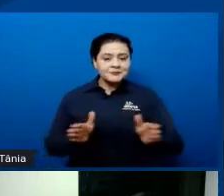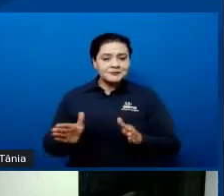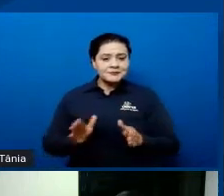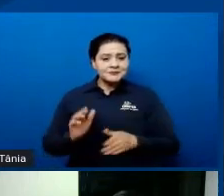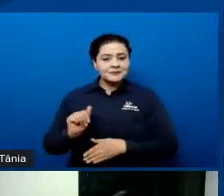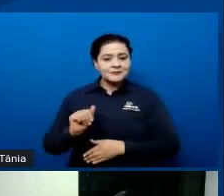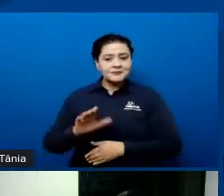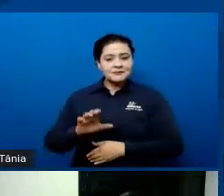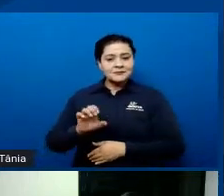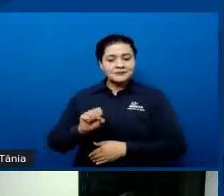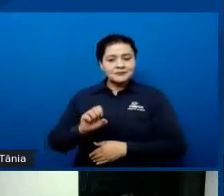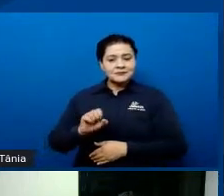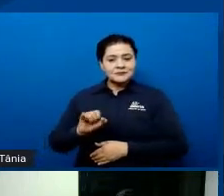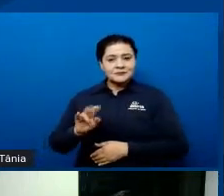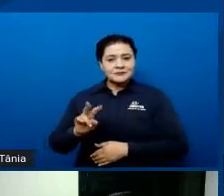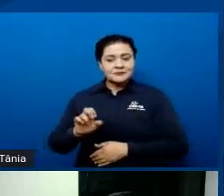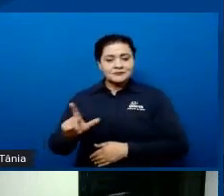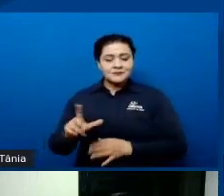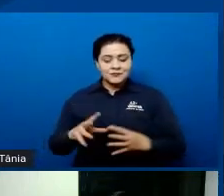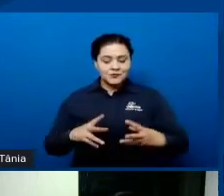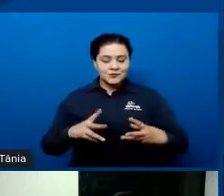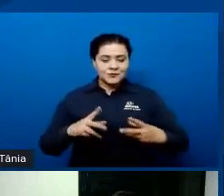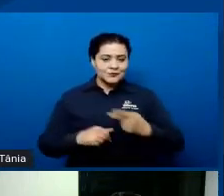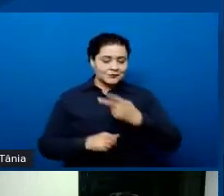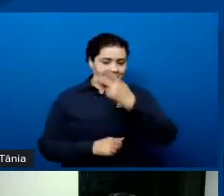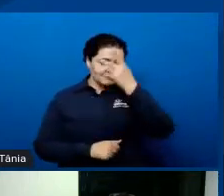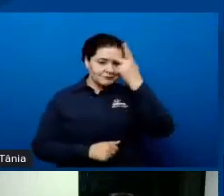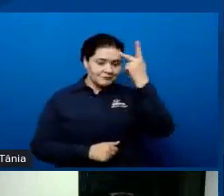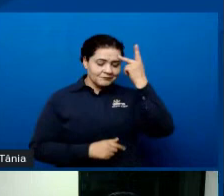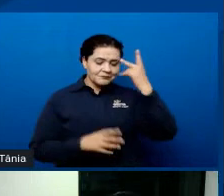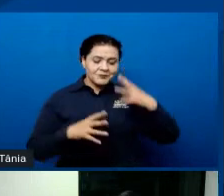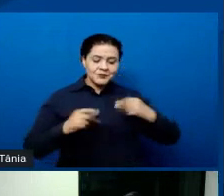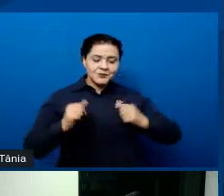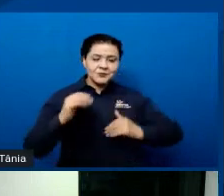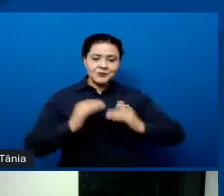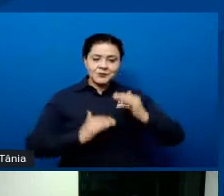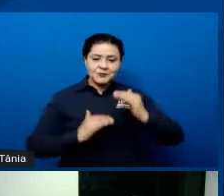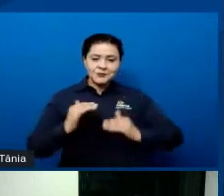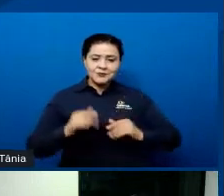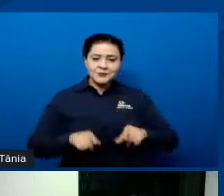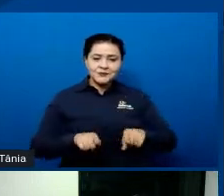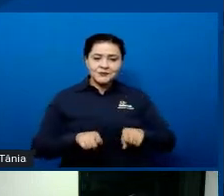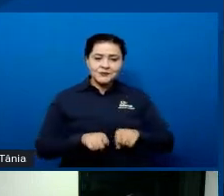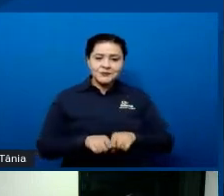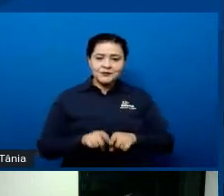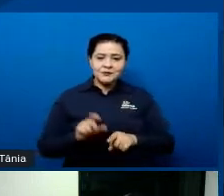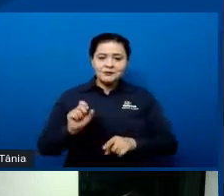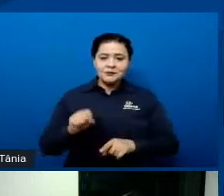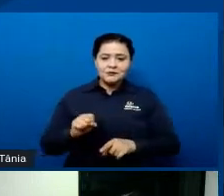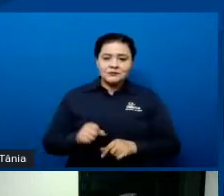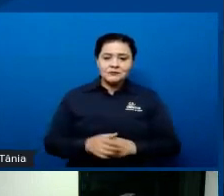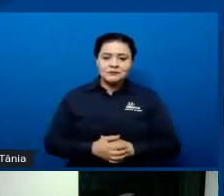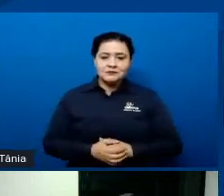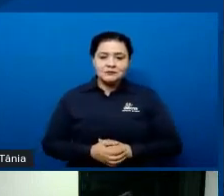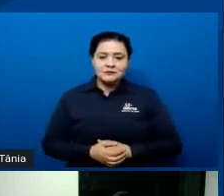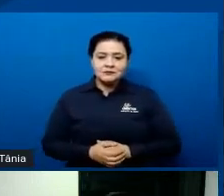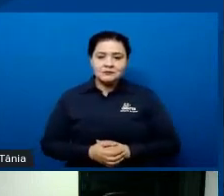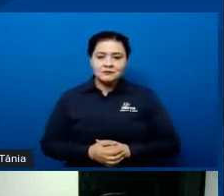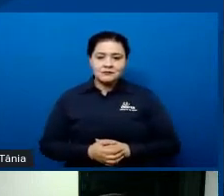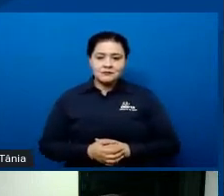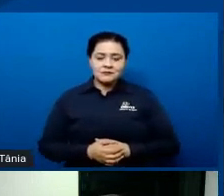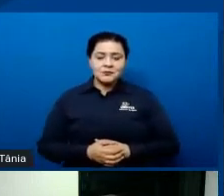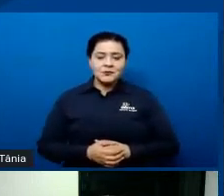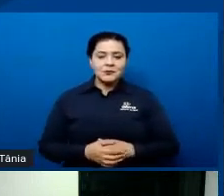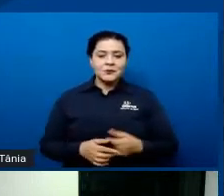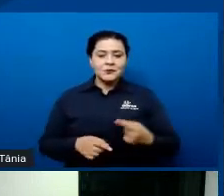ensino acessível a todos os níveis, e a todas as pessoas, e a todos, né, vai ser possível através da tecnologia. Isso